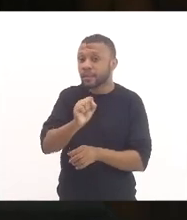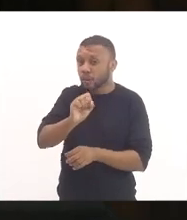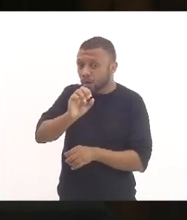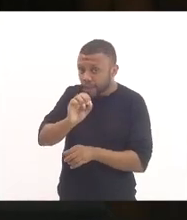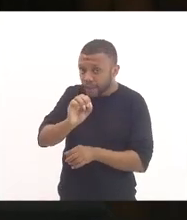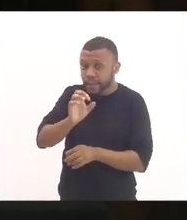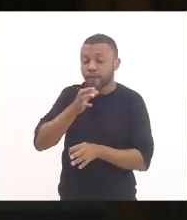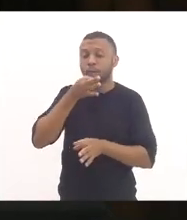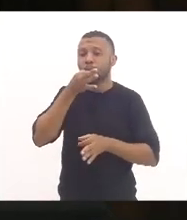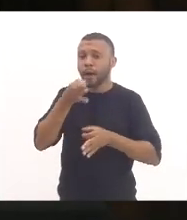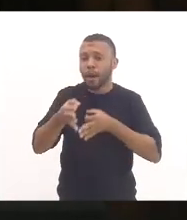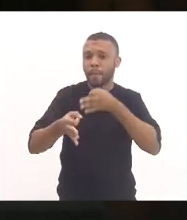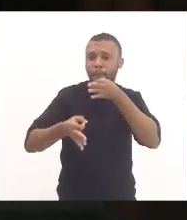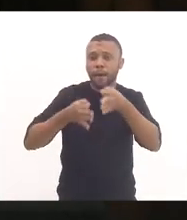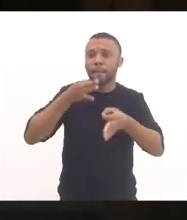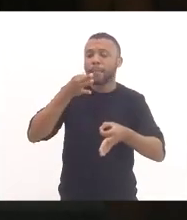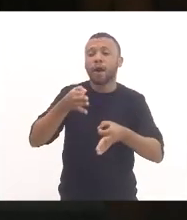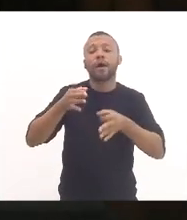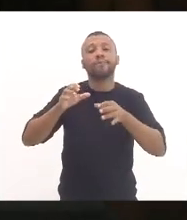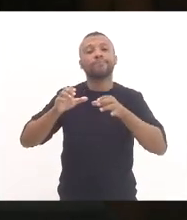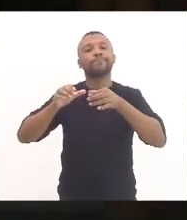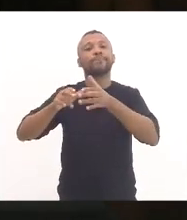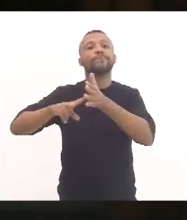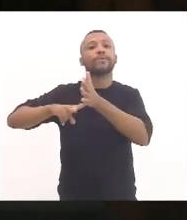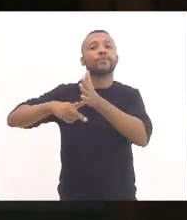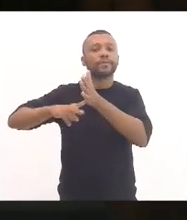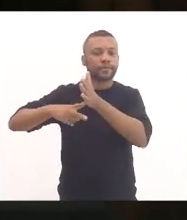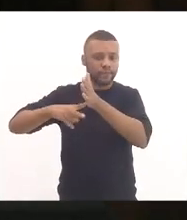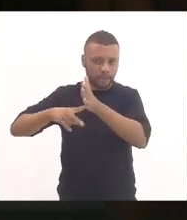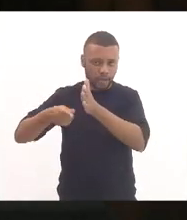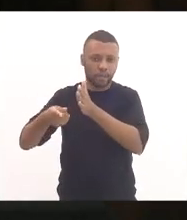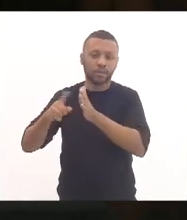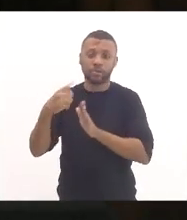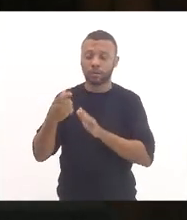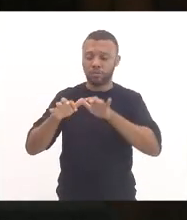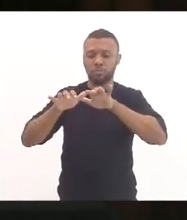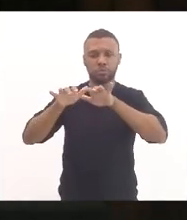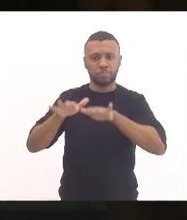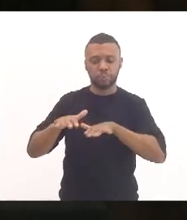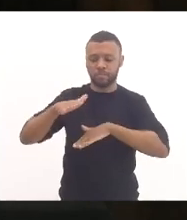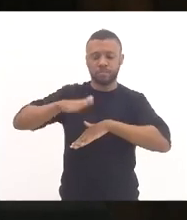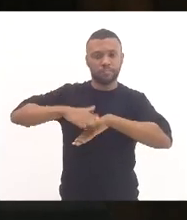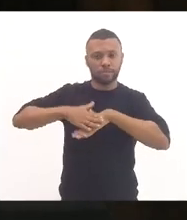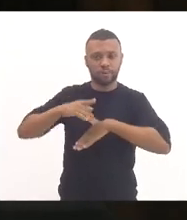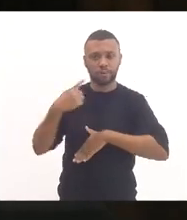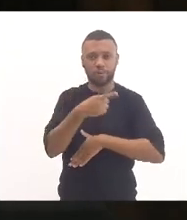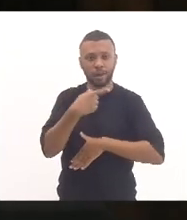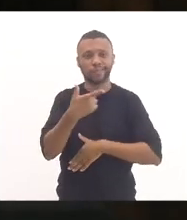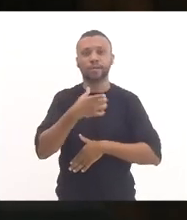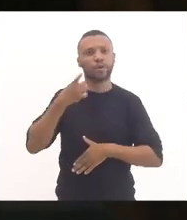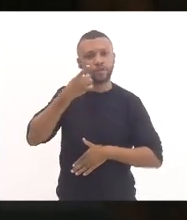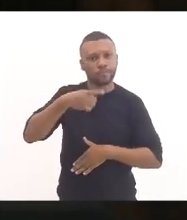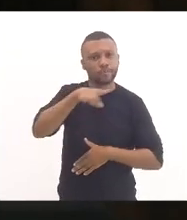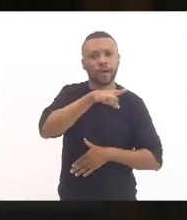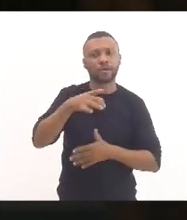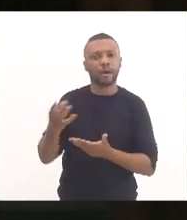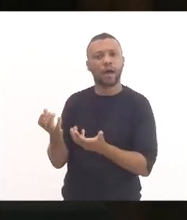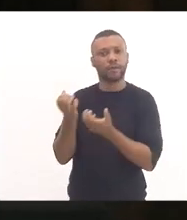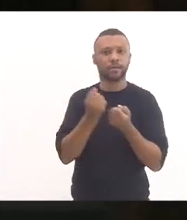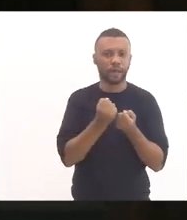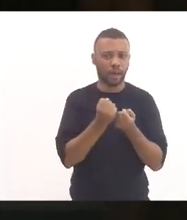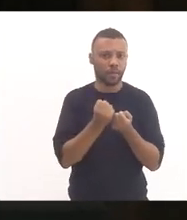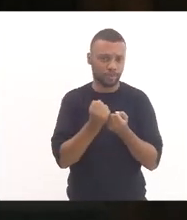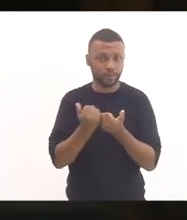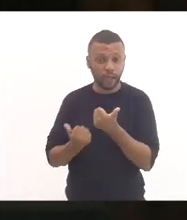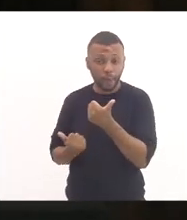Muitas delas foram sugeridos pela Coligação textos redigidos aqui por nós e que foram acolhidos pelos deputados e